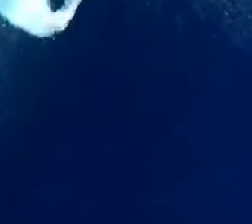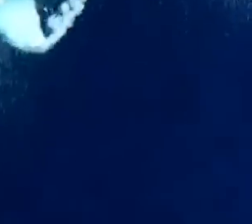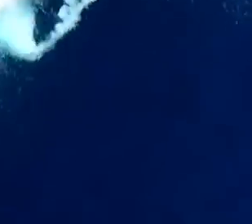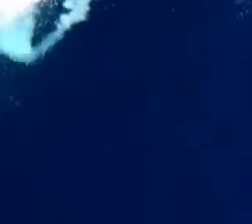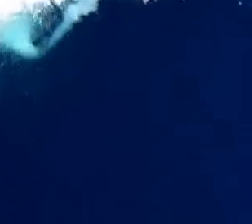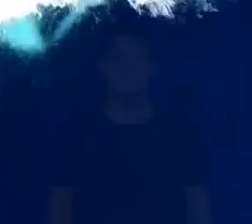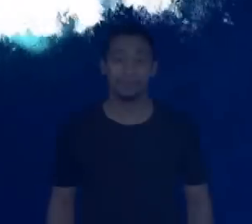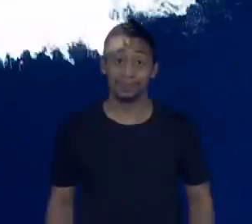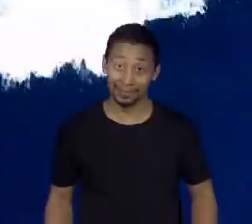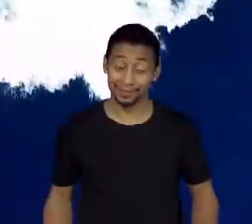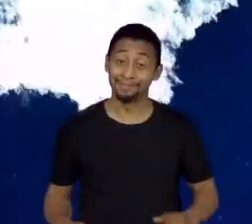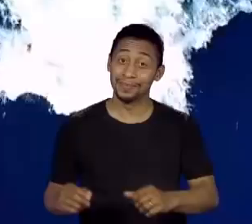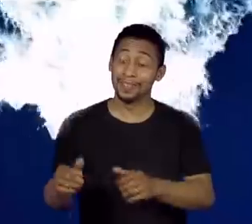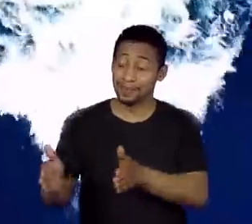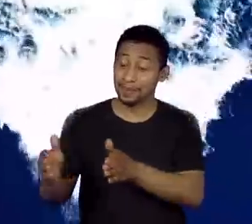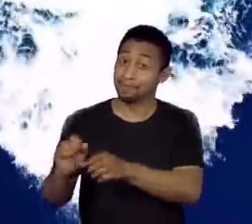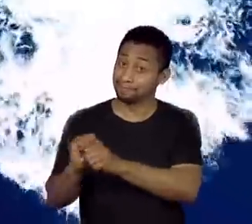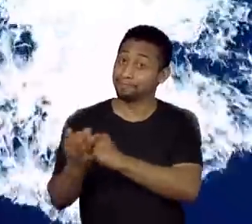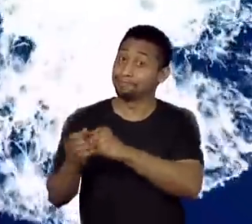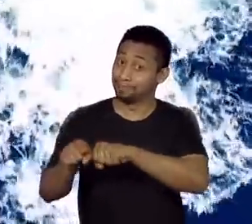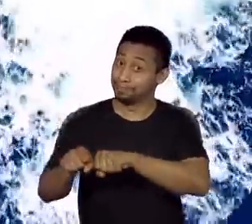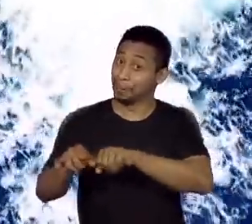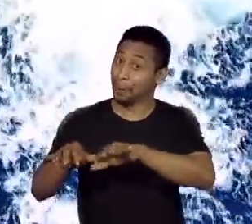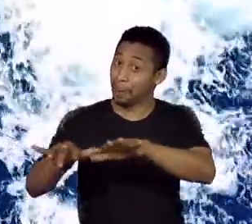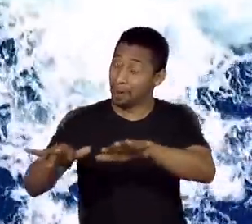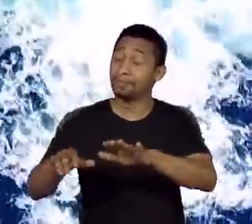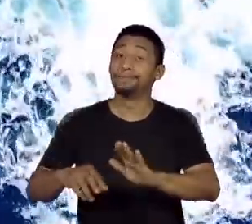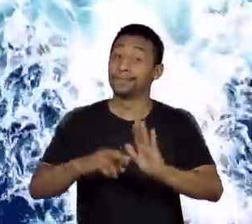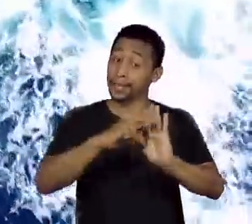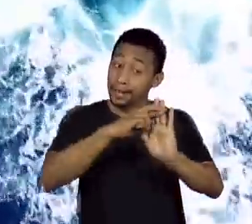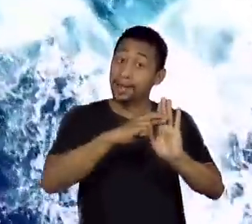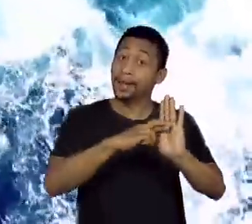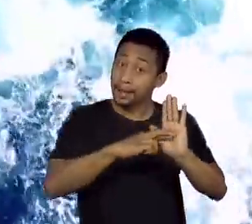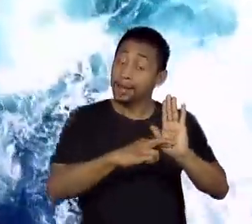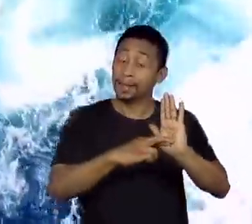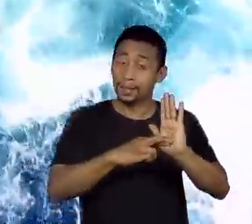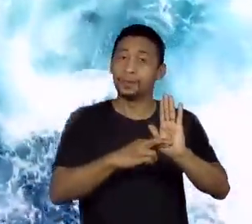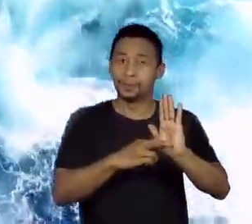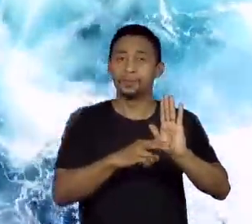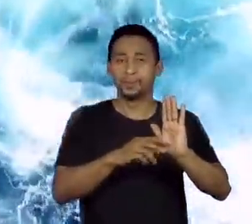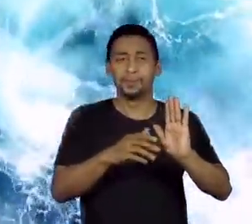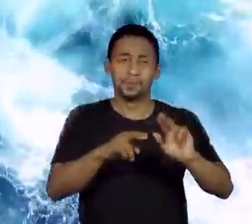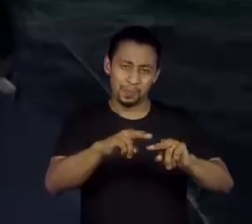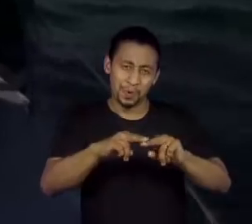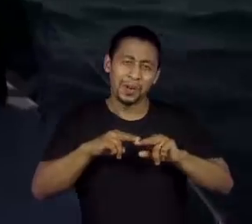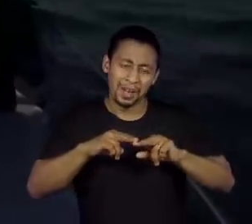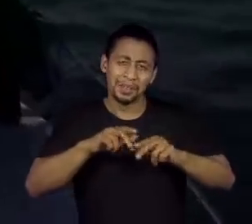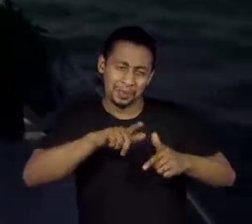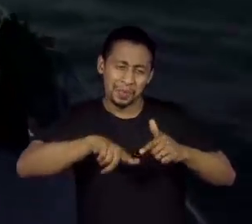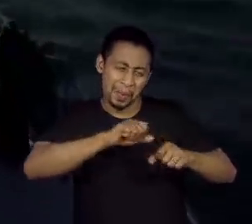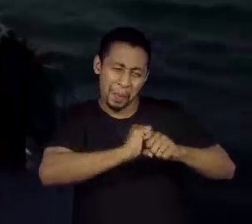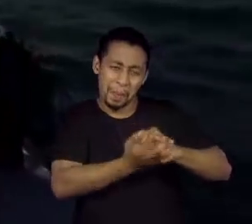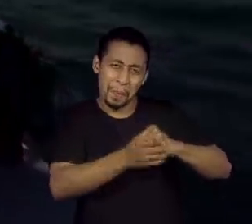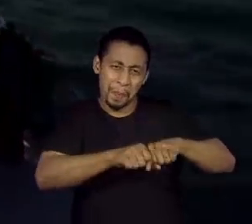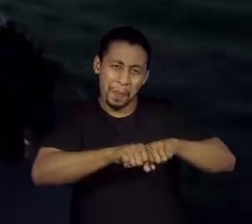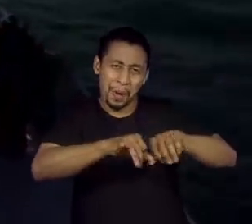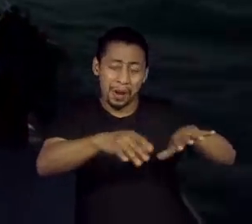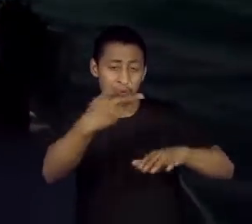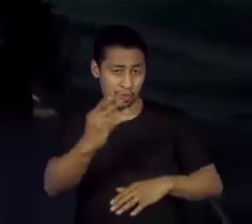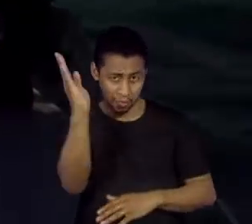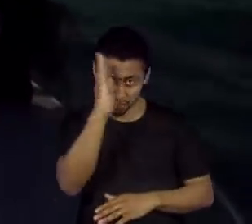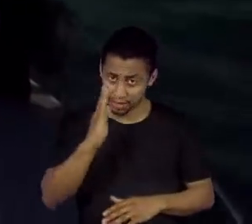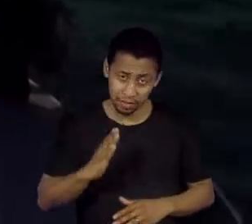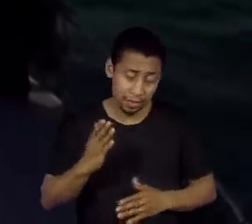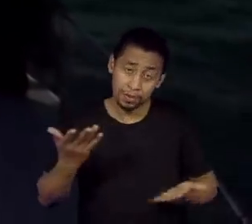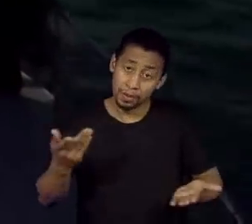Por conta da pandemia, medidas sanitárias impostas pelas autoridades de saúde do país se tornaram obrigatórias,